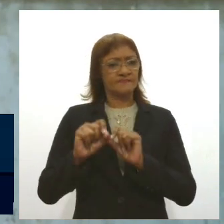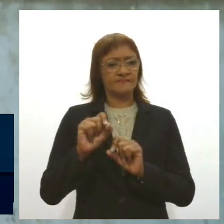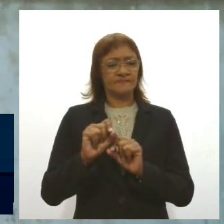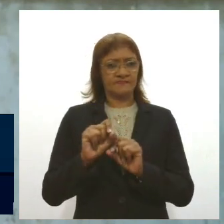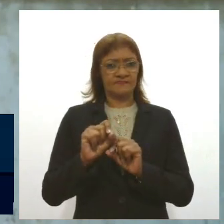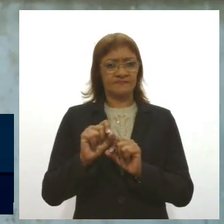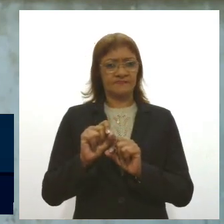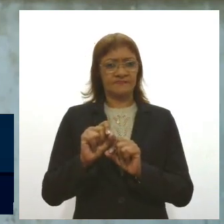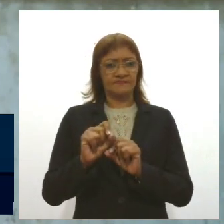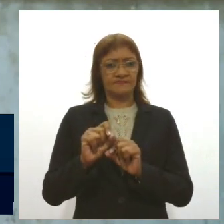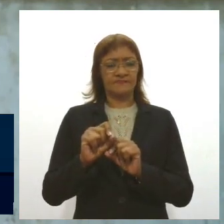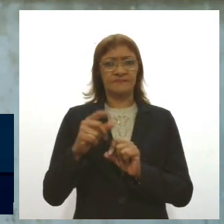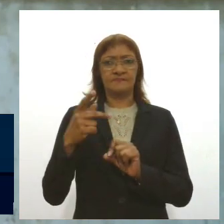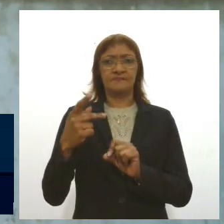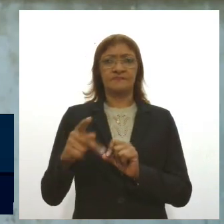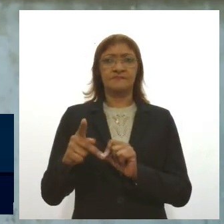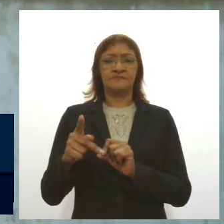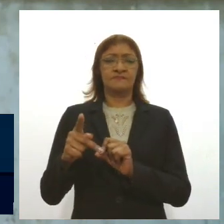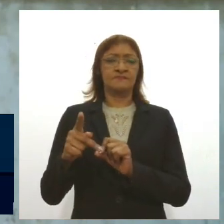organismos internacionais,